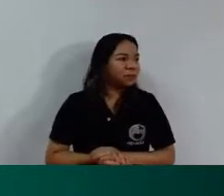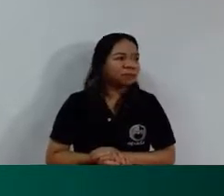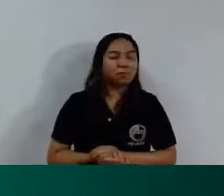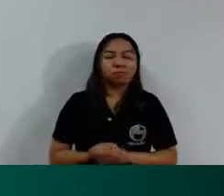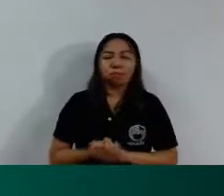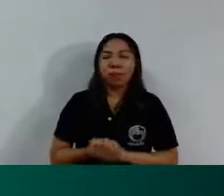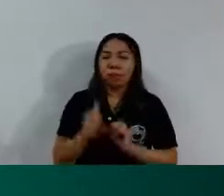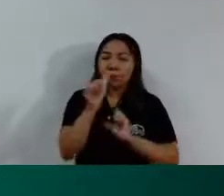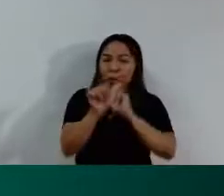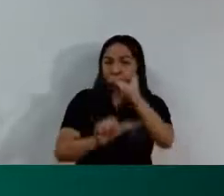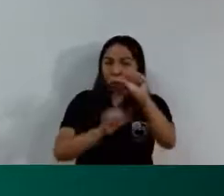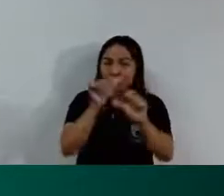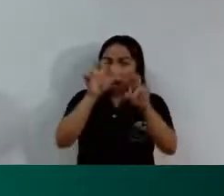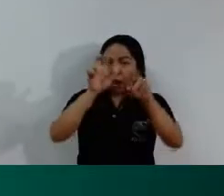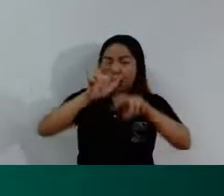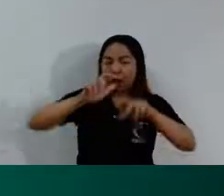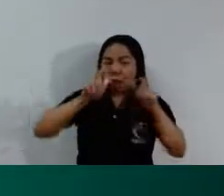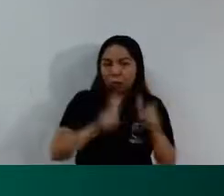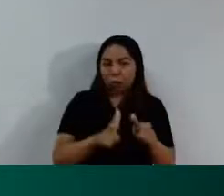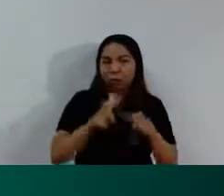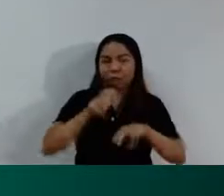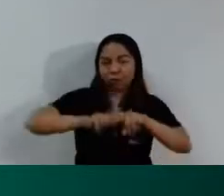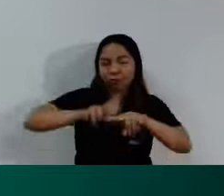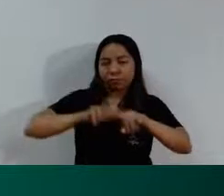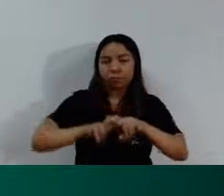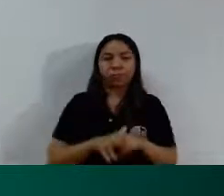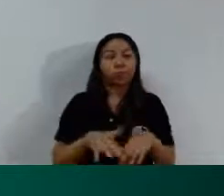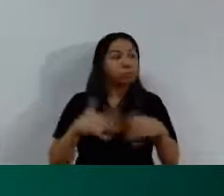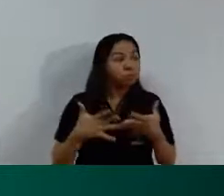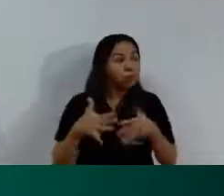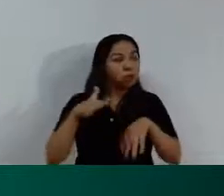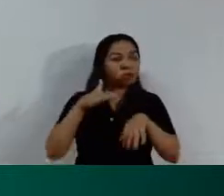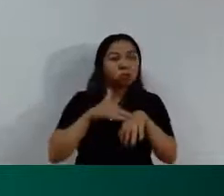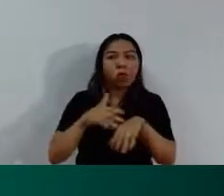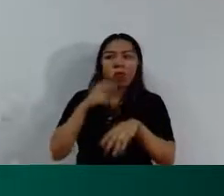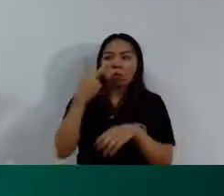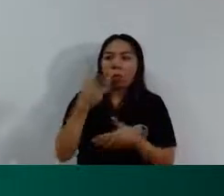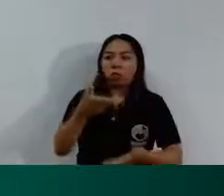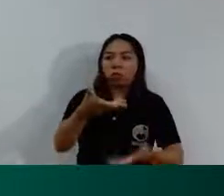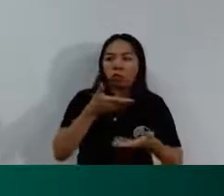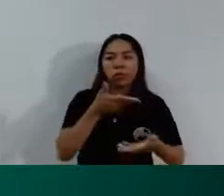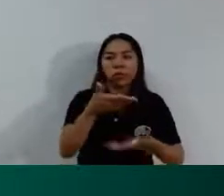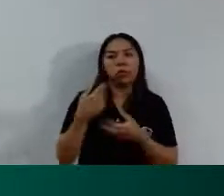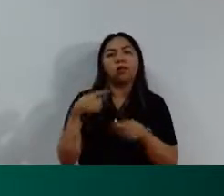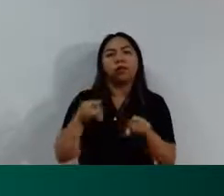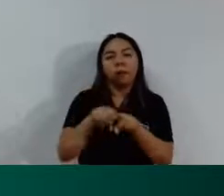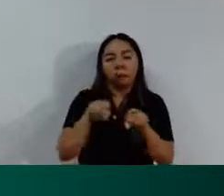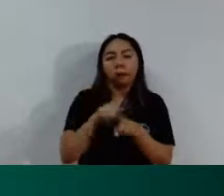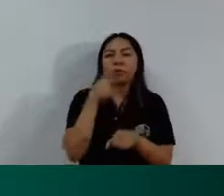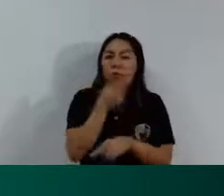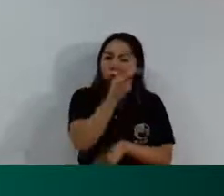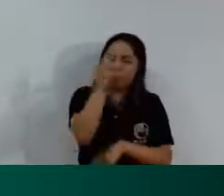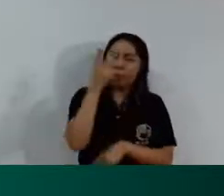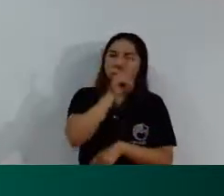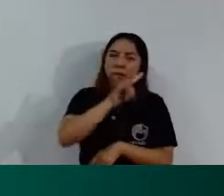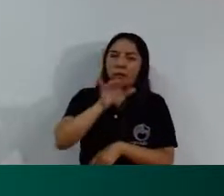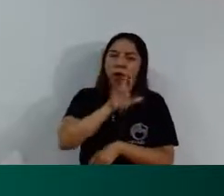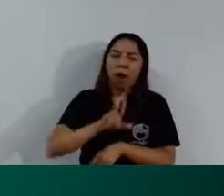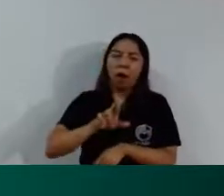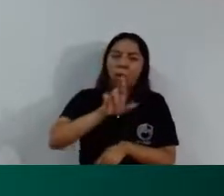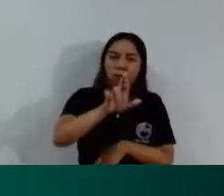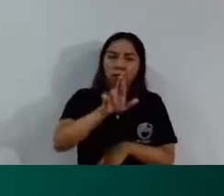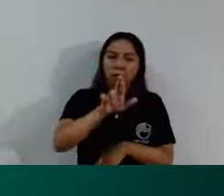e eu vou sair daqui e eu queria só para comprar fechar a mesa fazer dois convites também são duas pessoas que vão representar